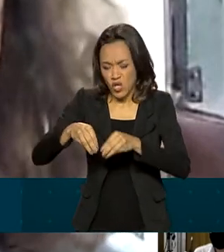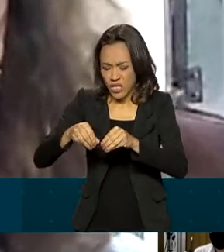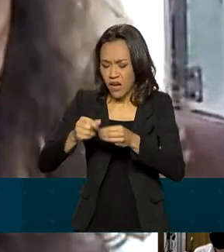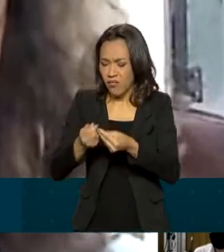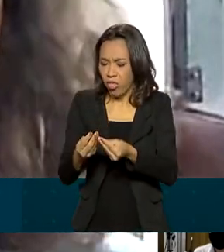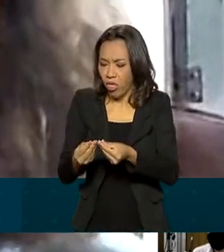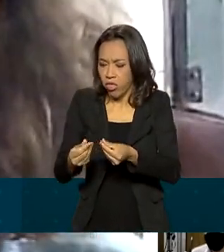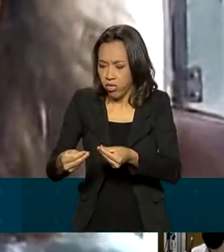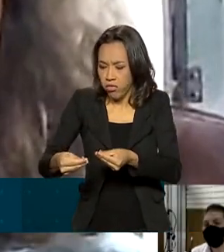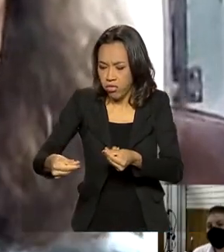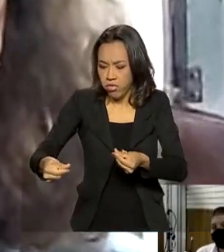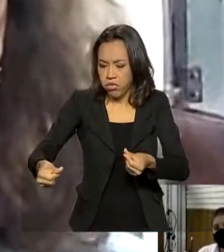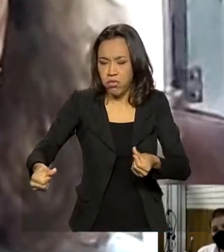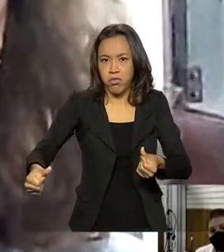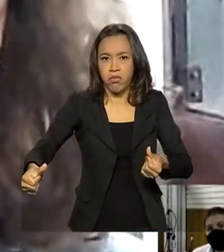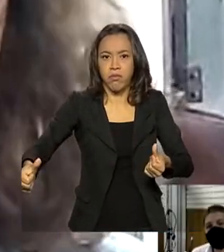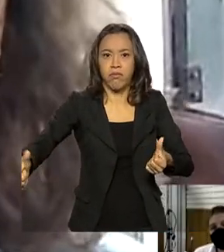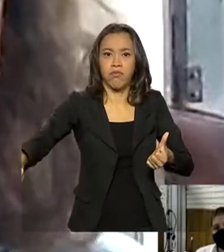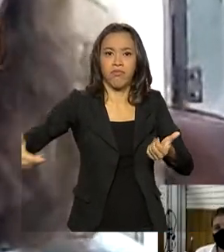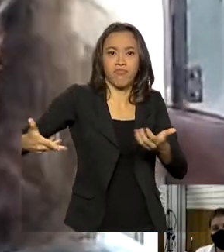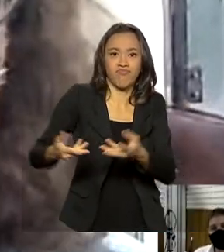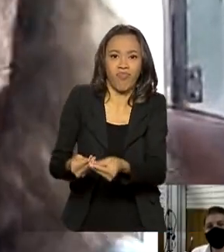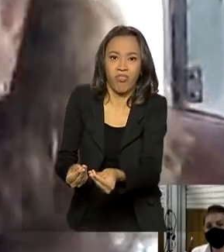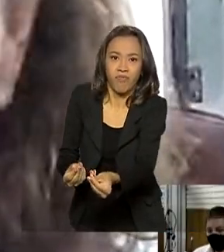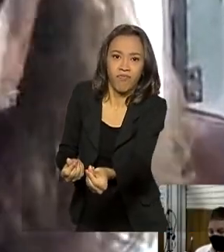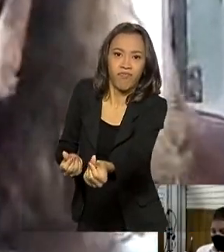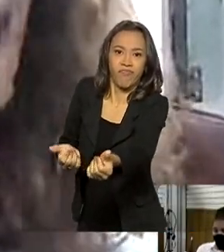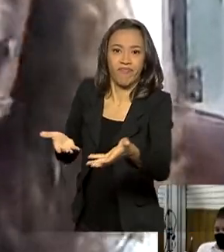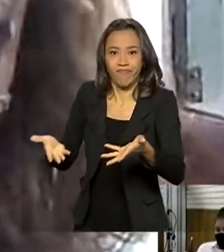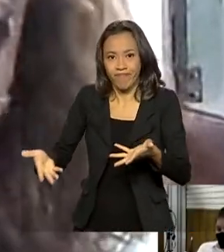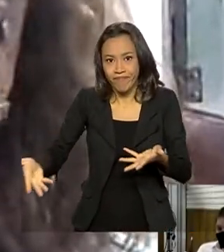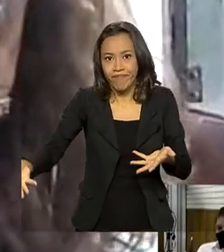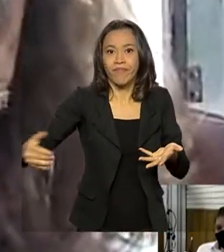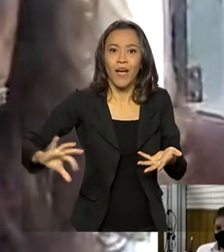hoje o principal problema que a gente tem hoje de solo é a erosão hídrica